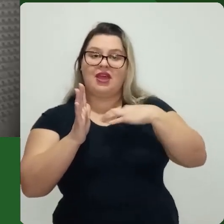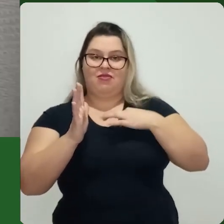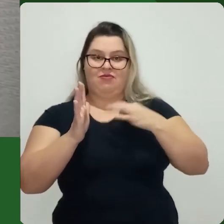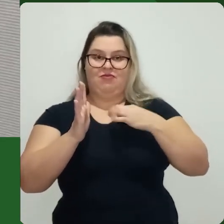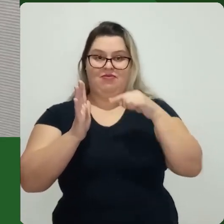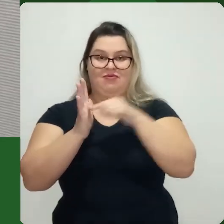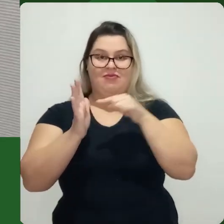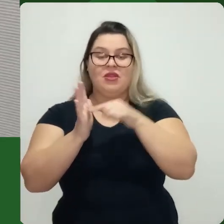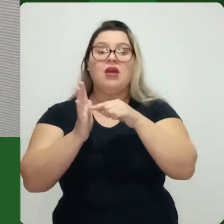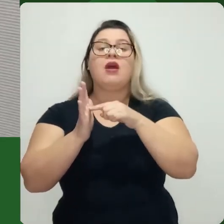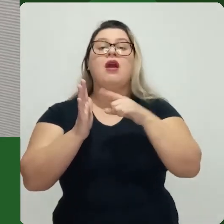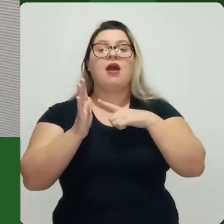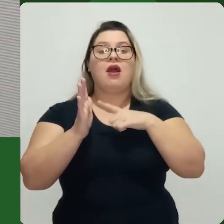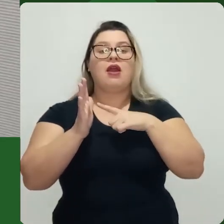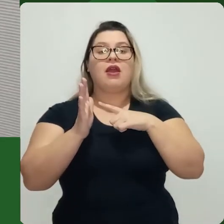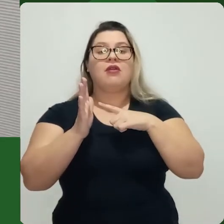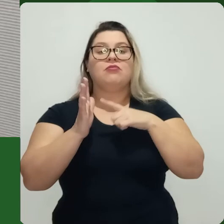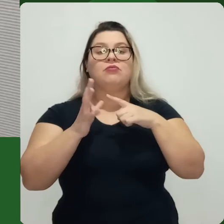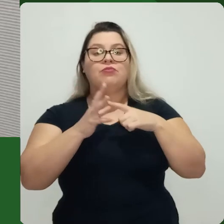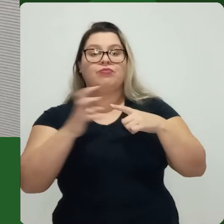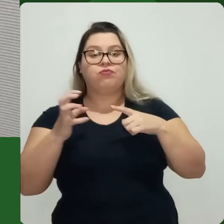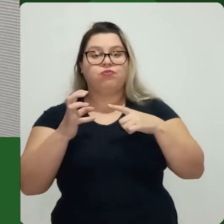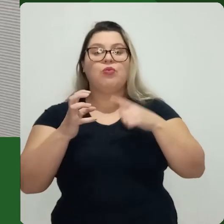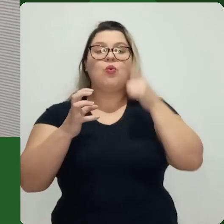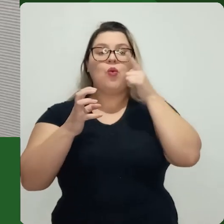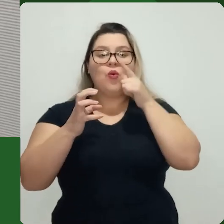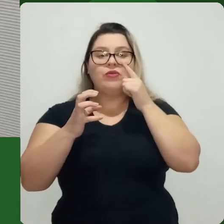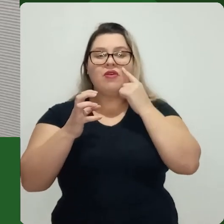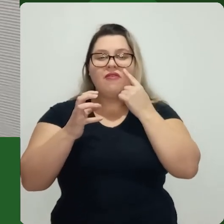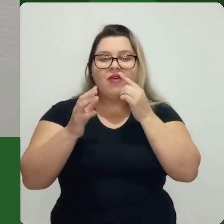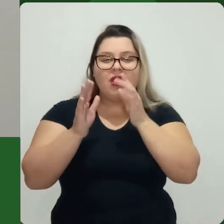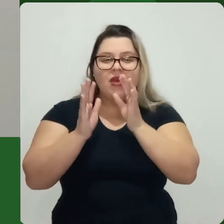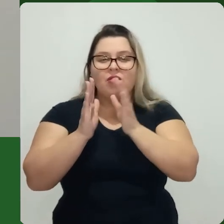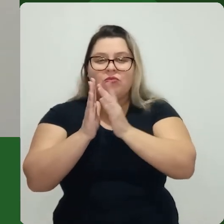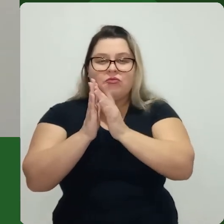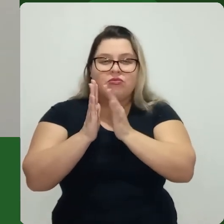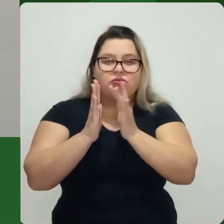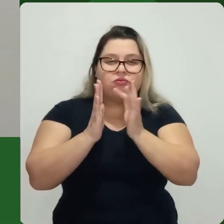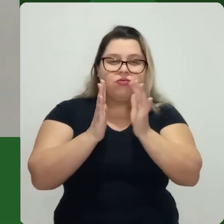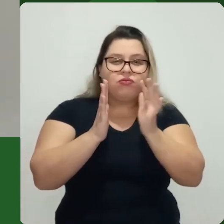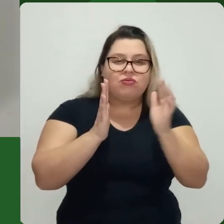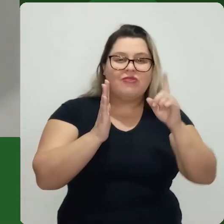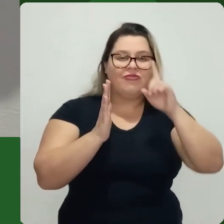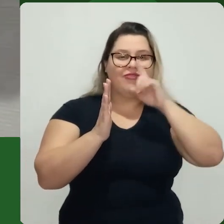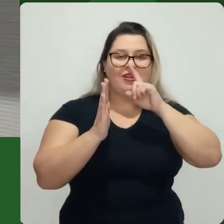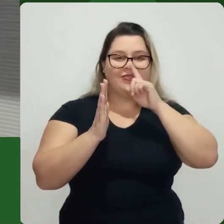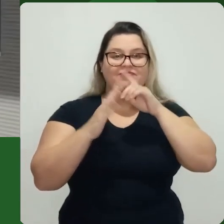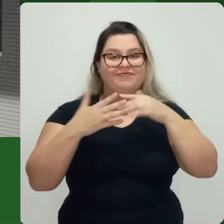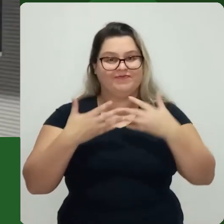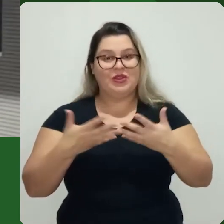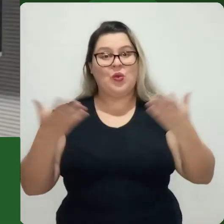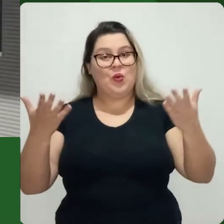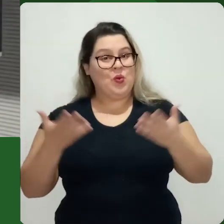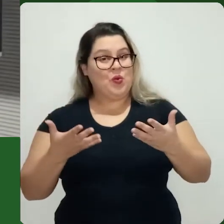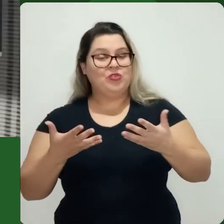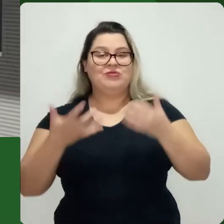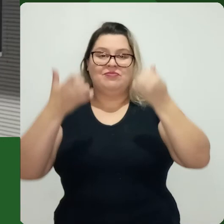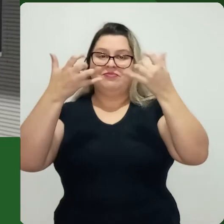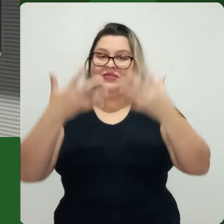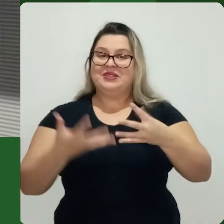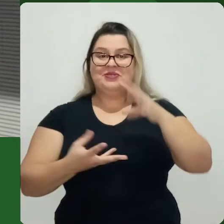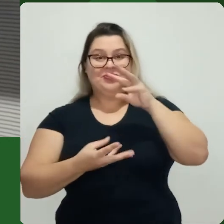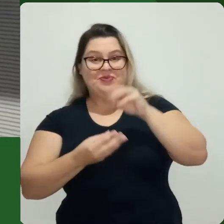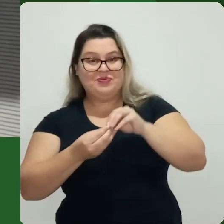sinal resultante recebido pelo aparelho é processado, detectando a falha. Por hoje eu vou ficando